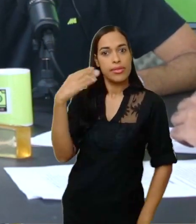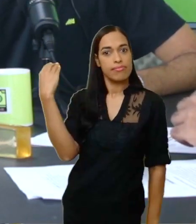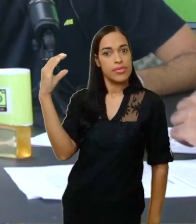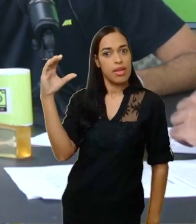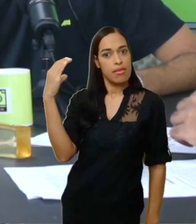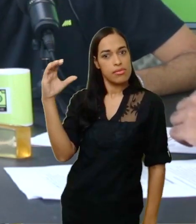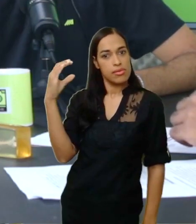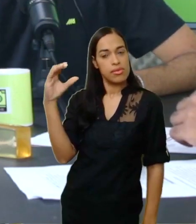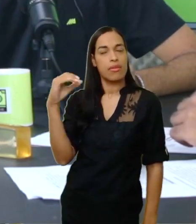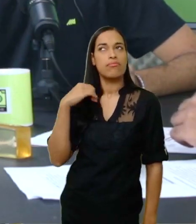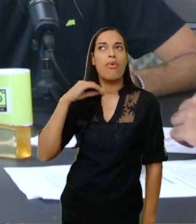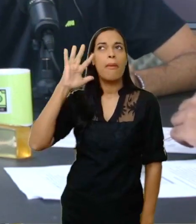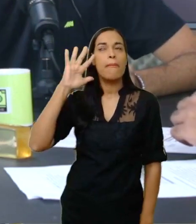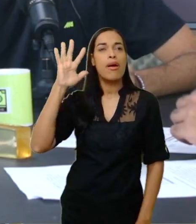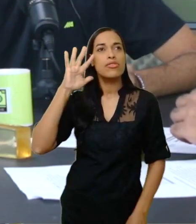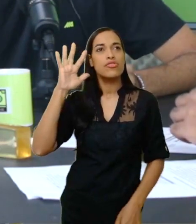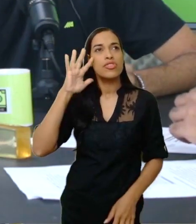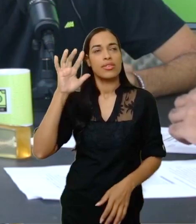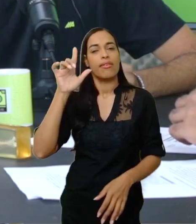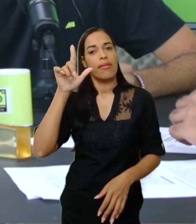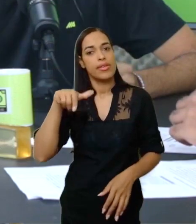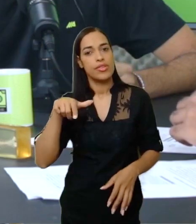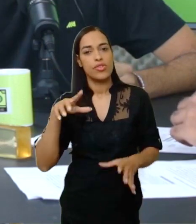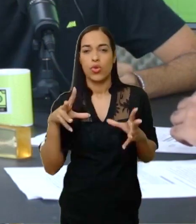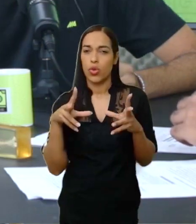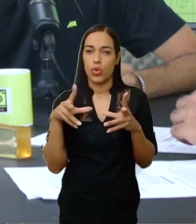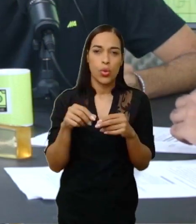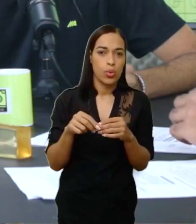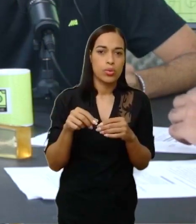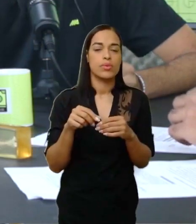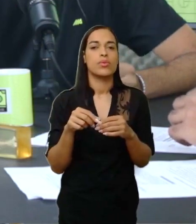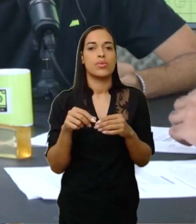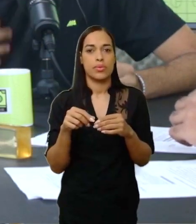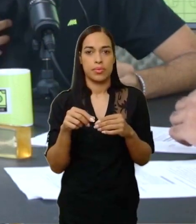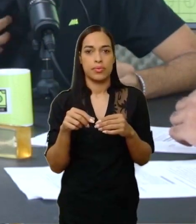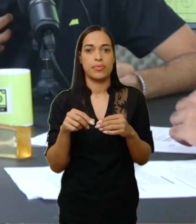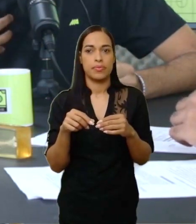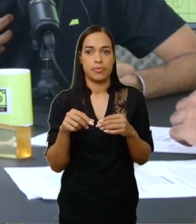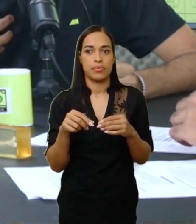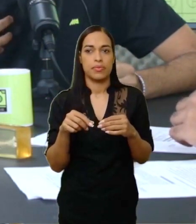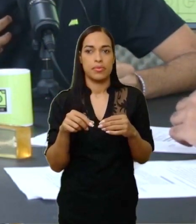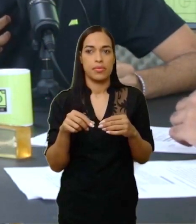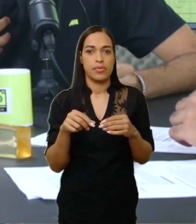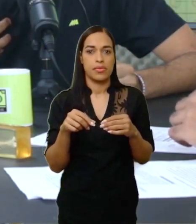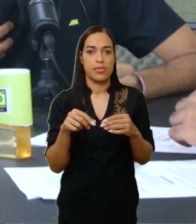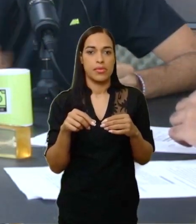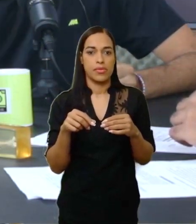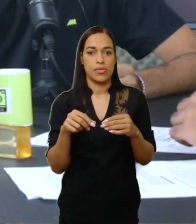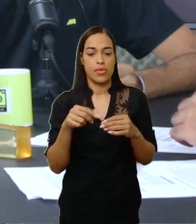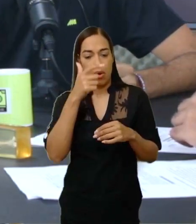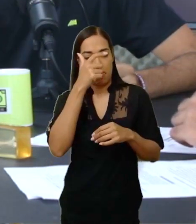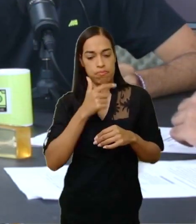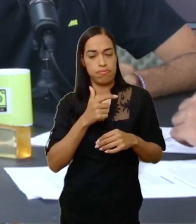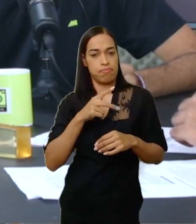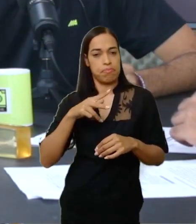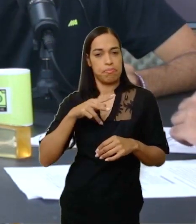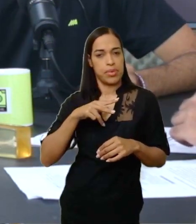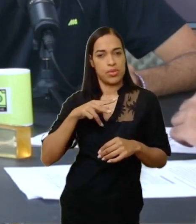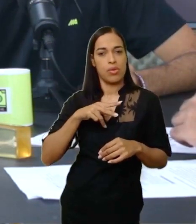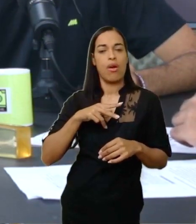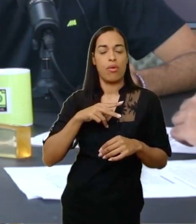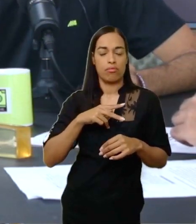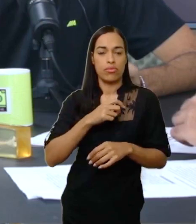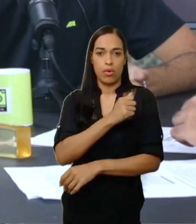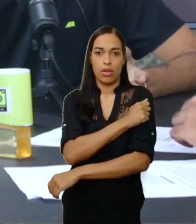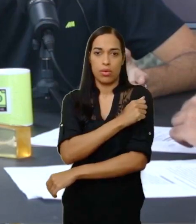imagina isso, se você consegue maximizar tudo isso em relação ao pessoal, né, do estudante.